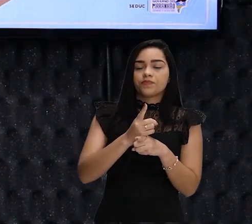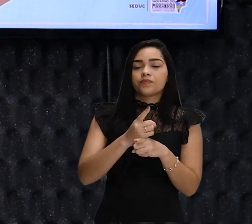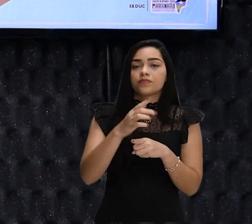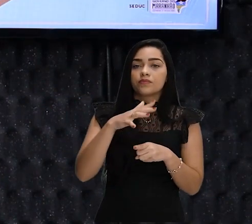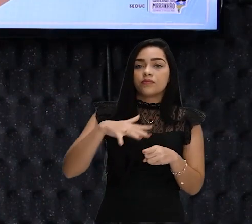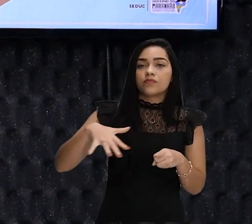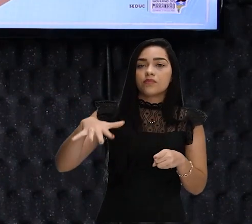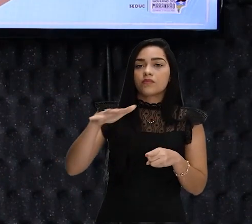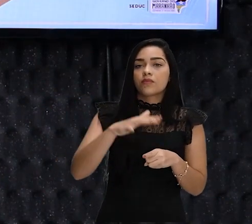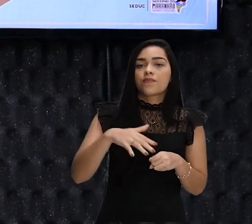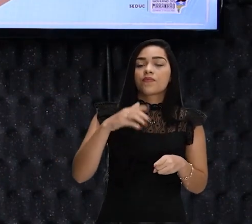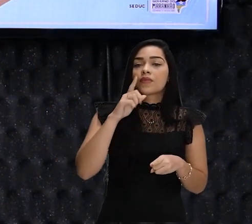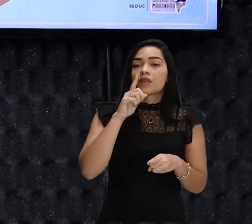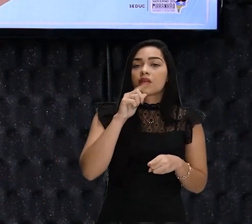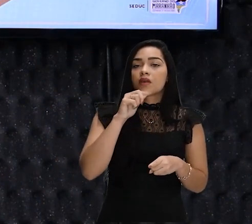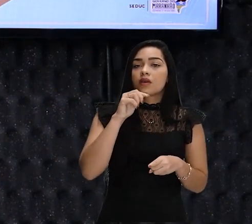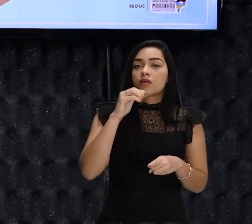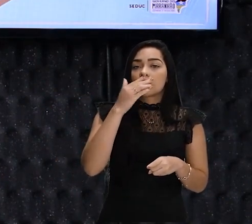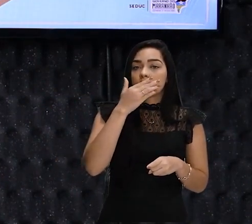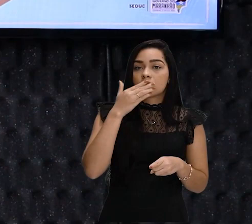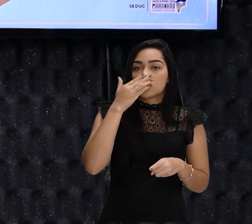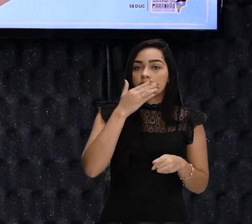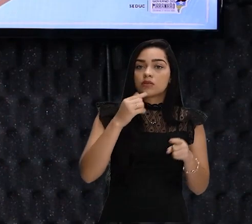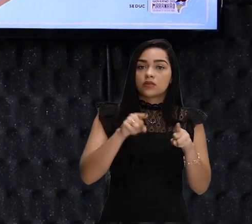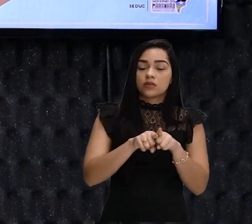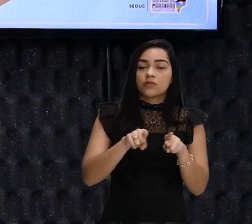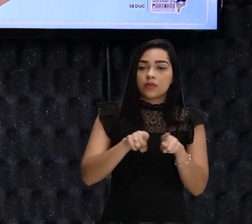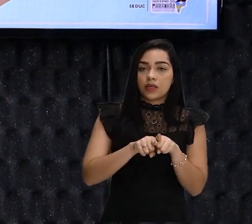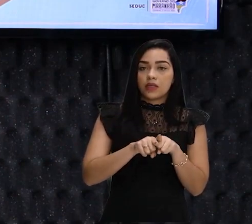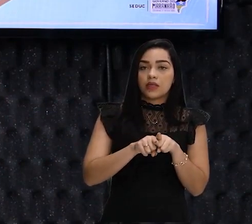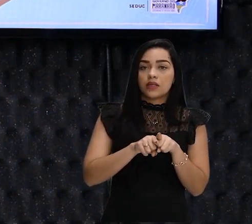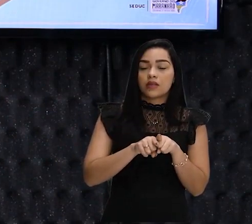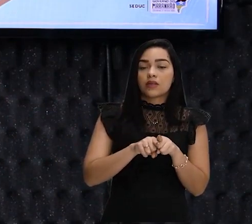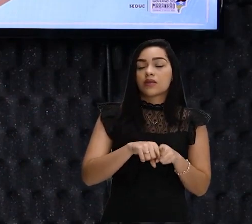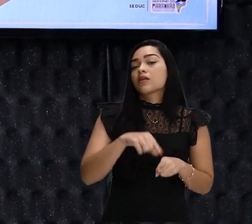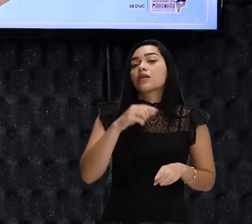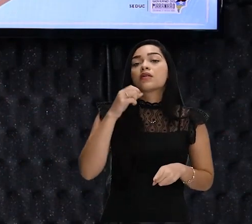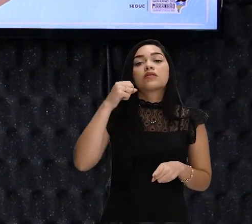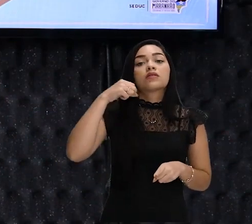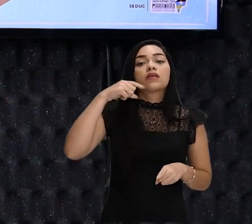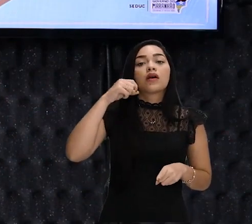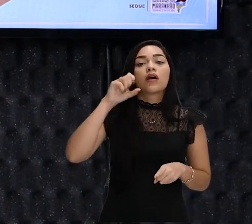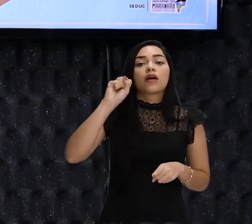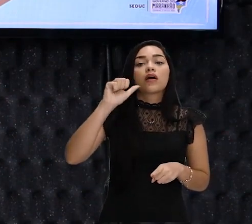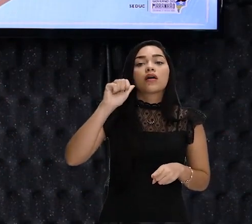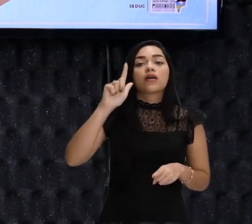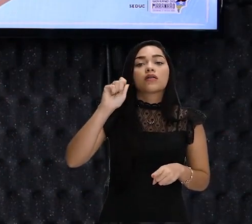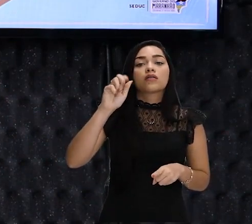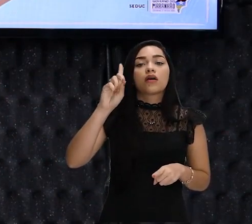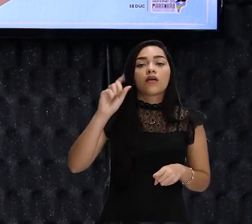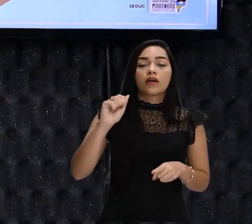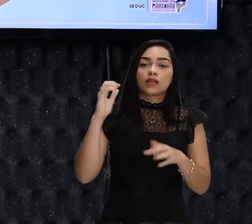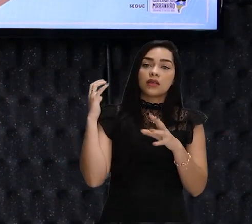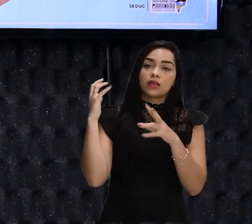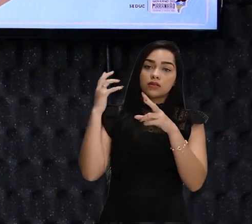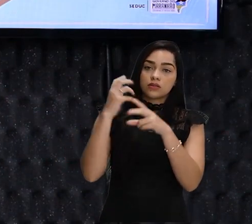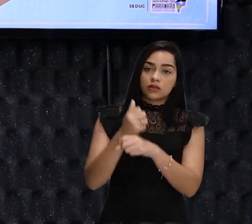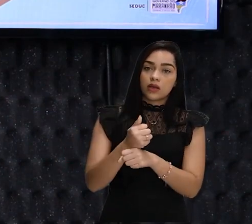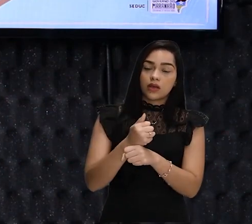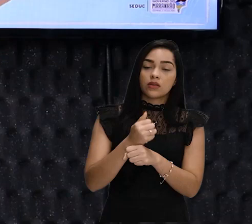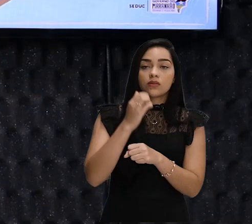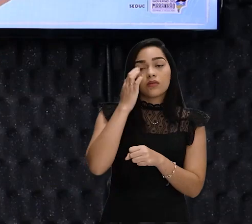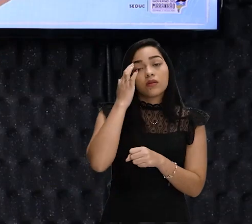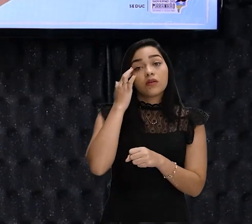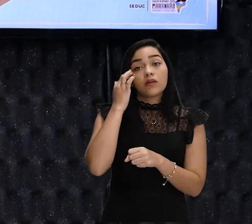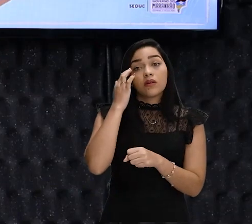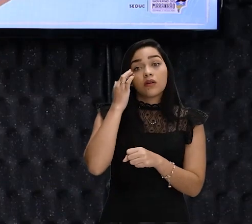nesses ambientes de água doce, e tanto da água doce quanto da água salgada, ela é também resultado